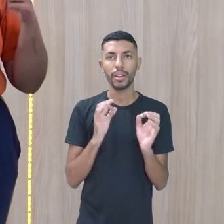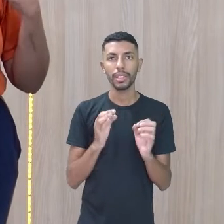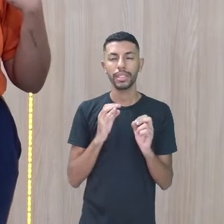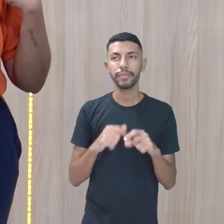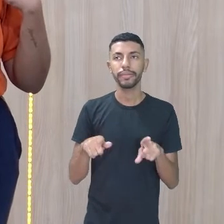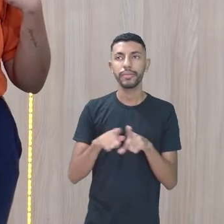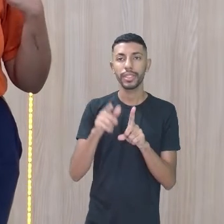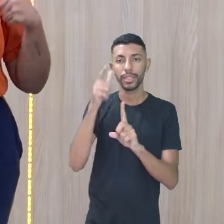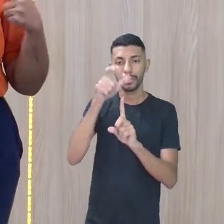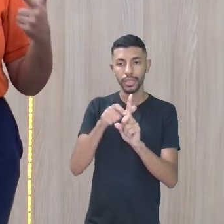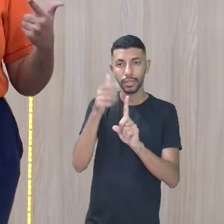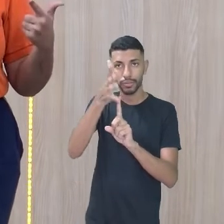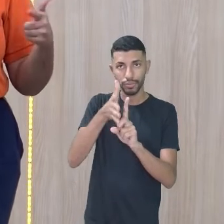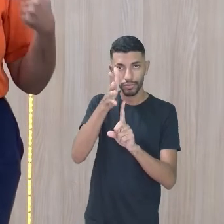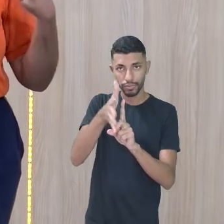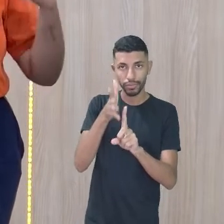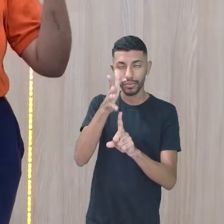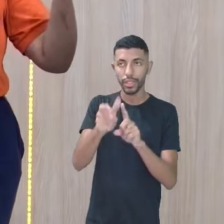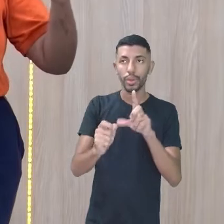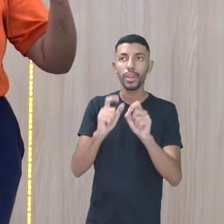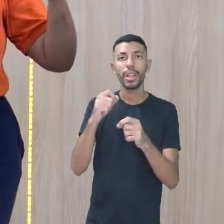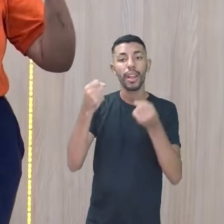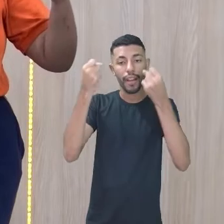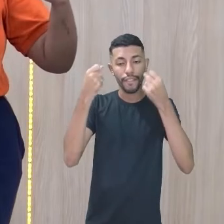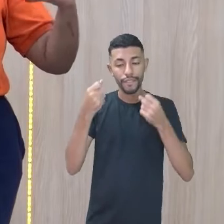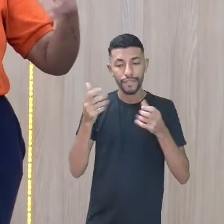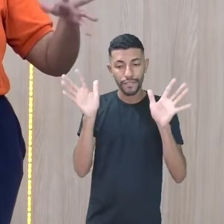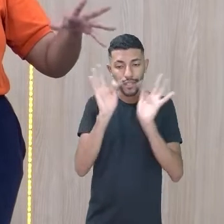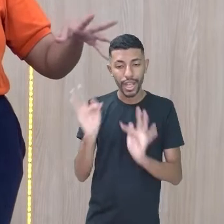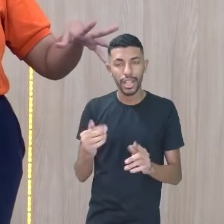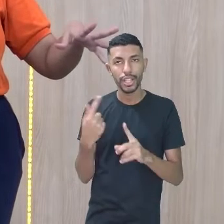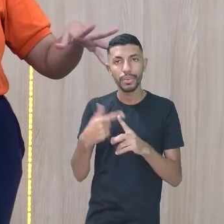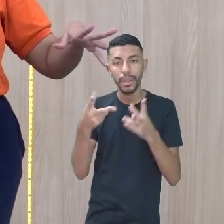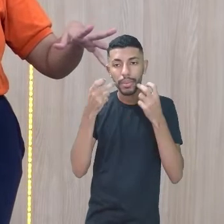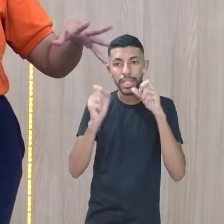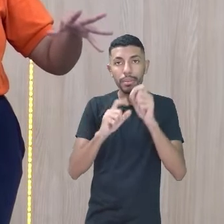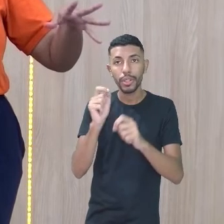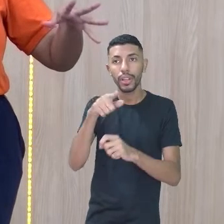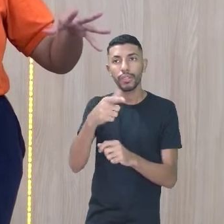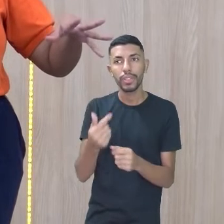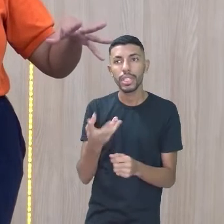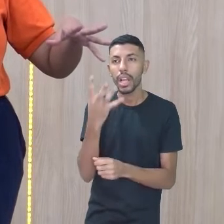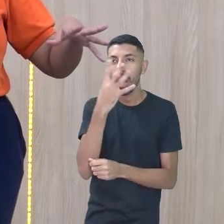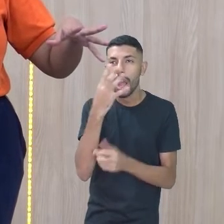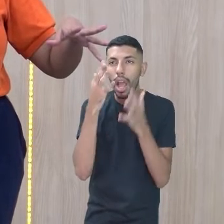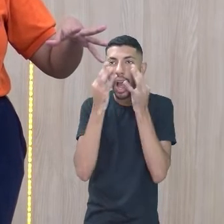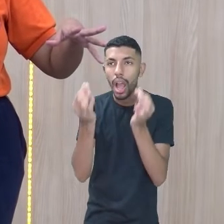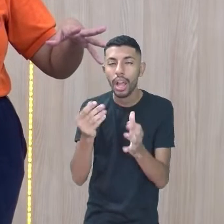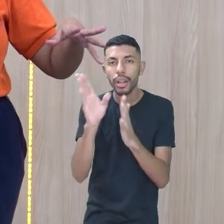aula e o palestrante fica feliz, porque percebe que você prestou atenção ao conteúdo que foi